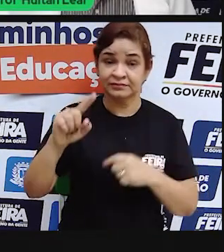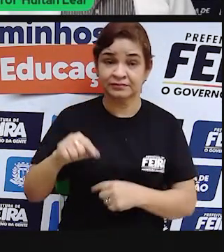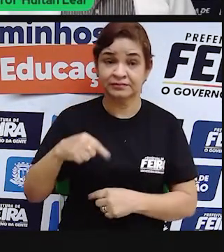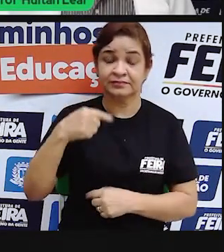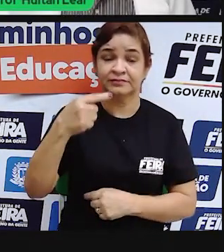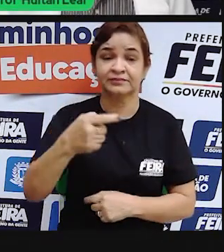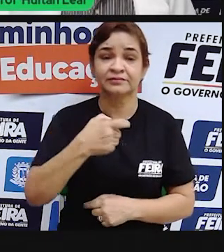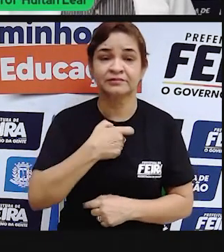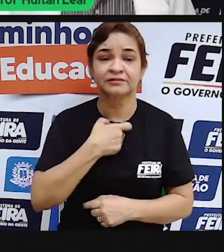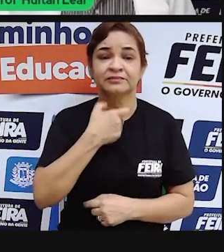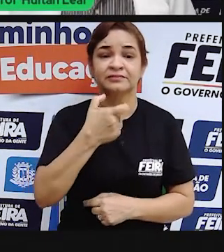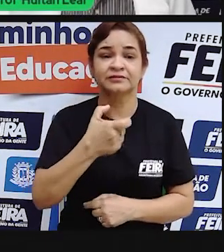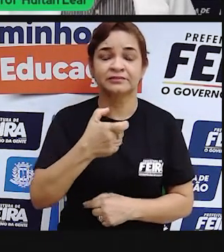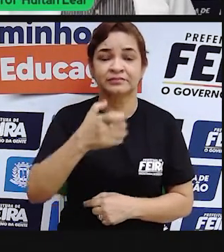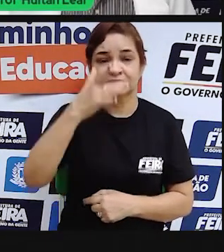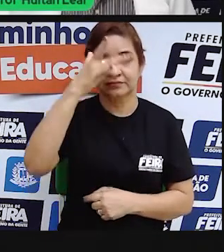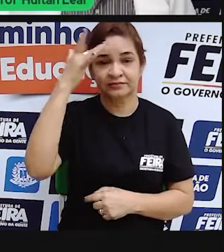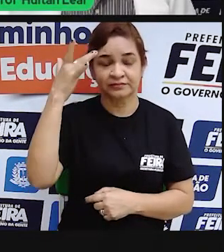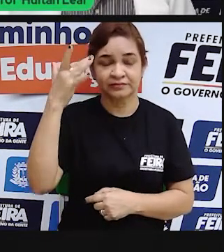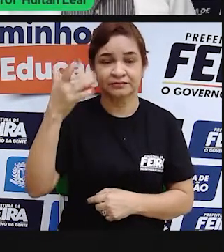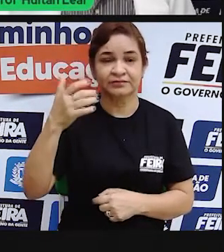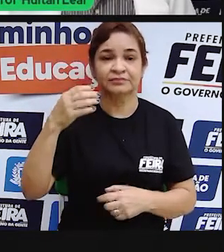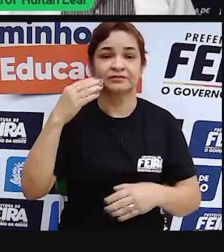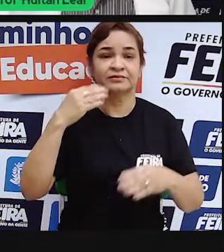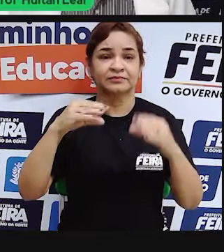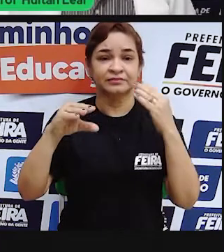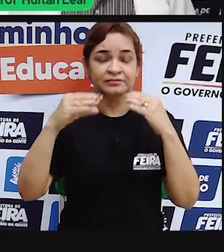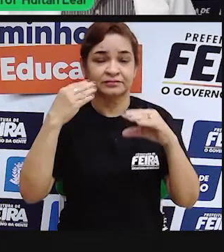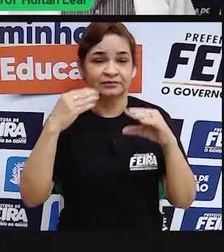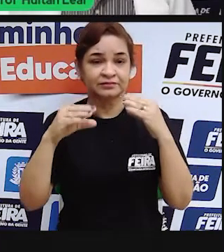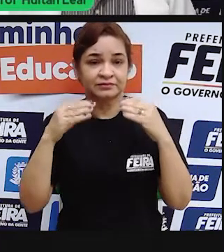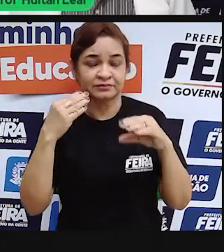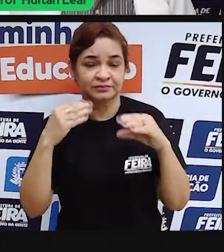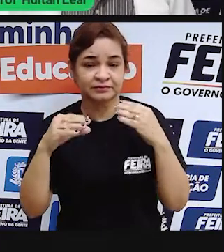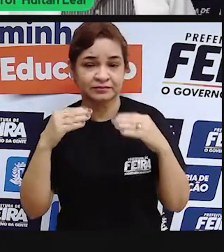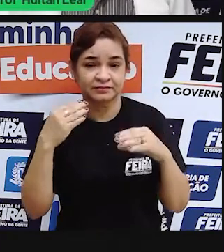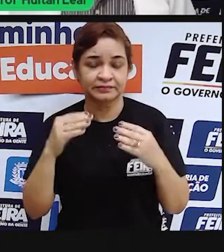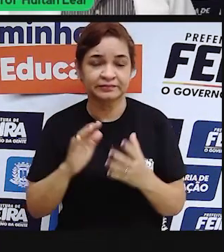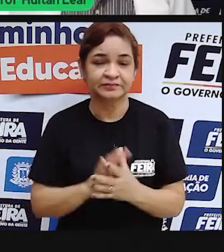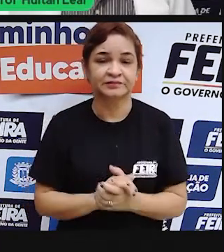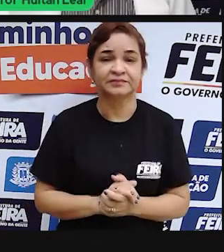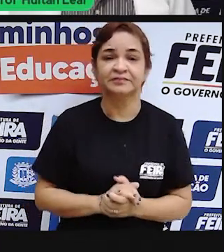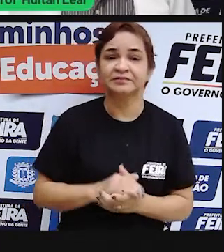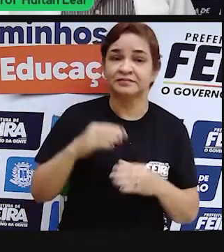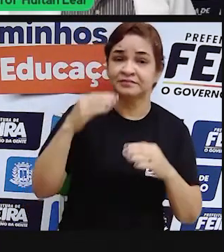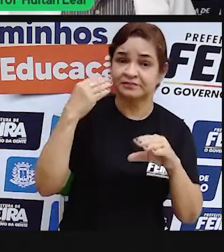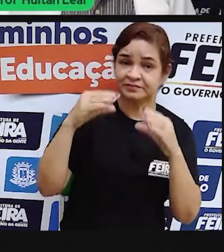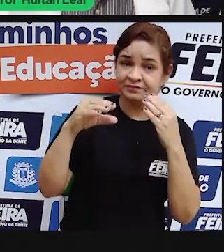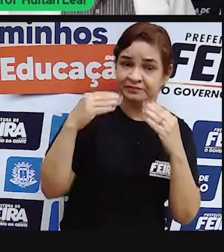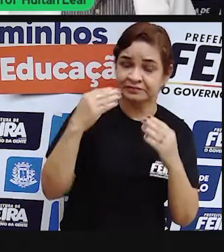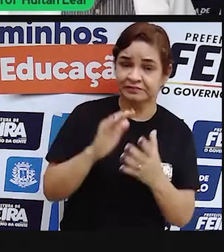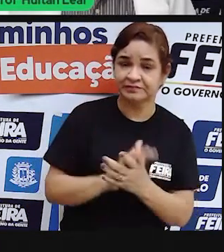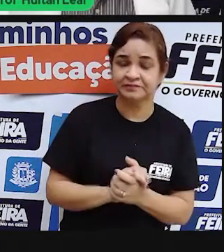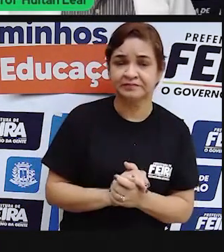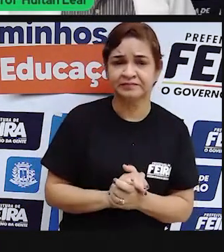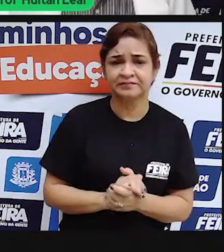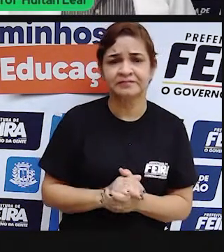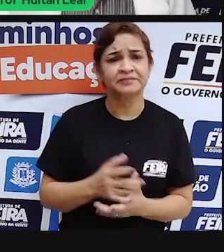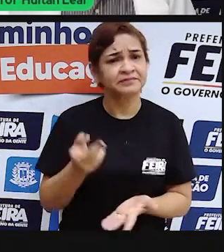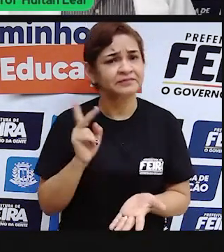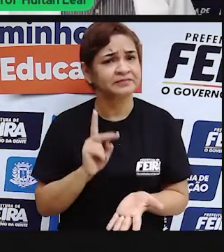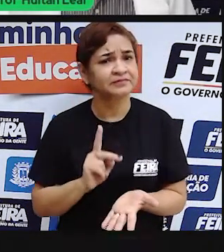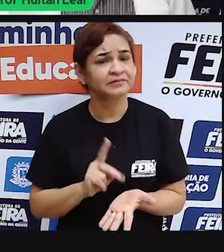voz dos cantores, que cantam a melodia, fazem a melodia da música. A melodia, na